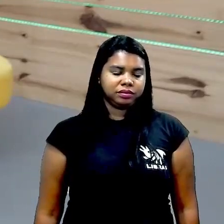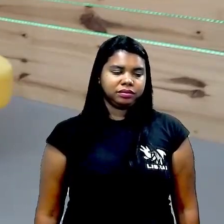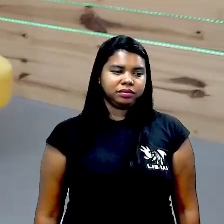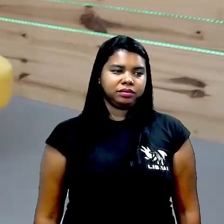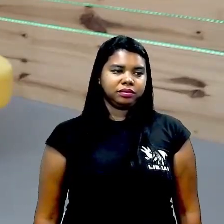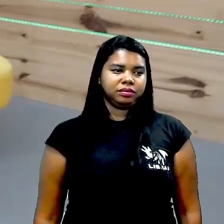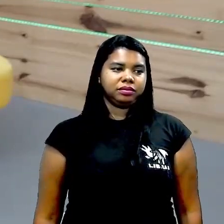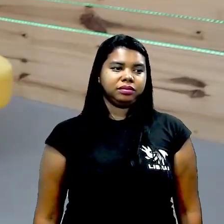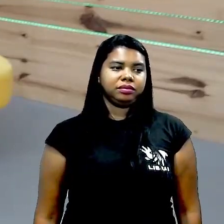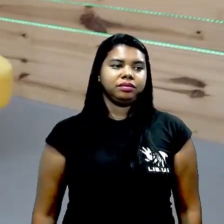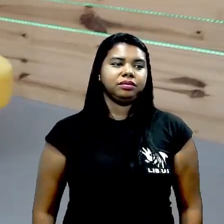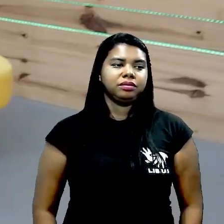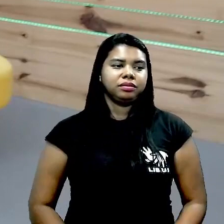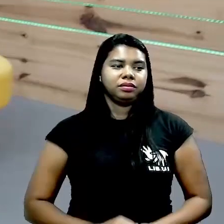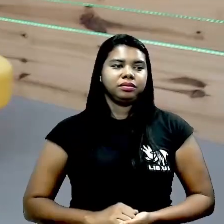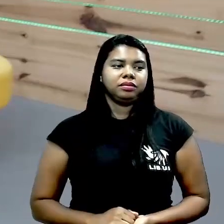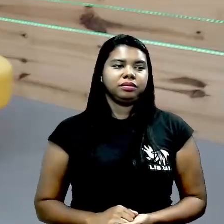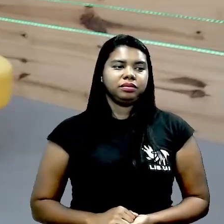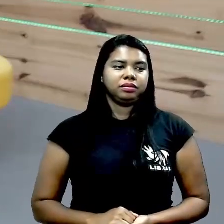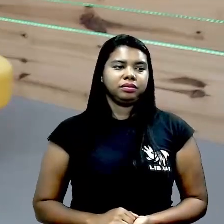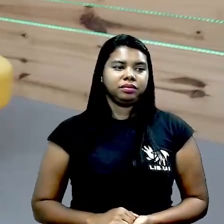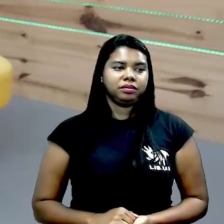Universo?